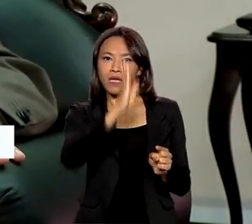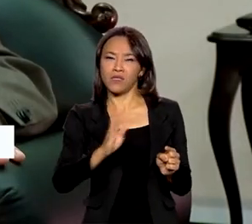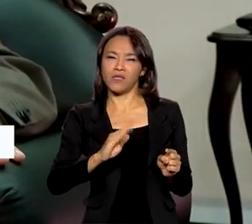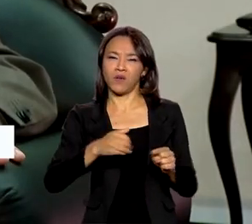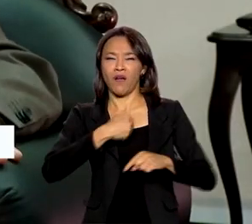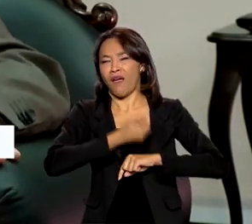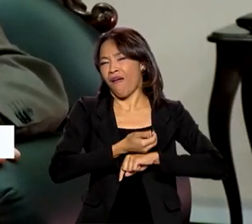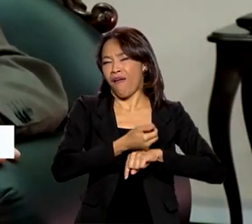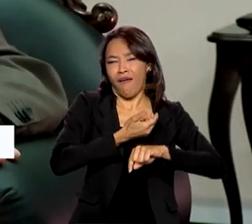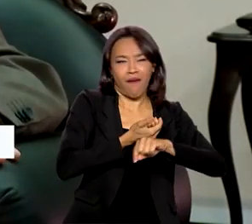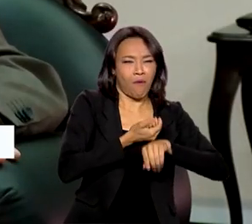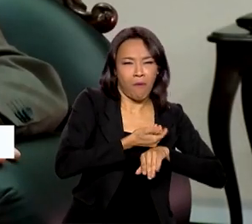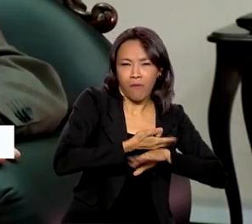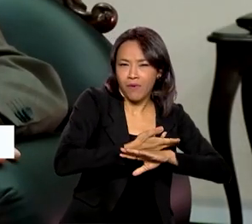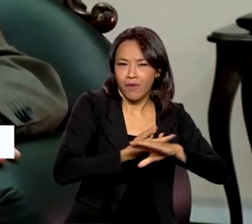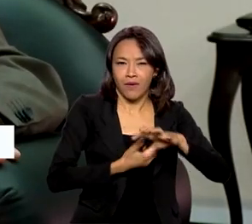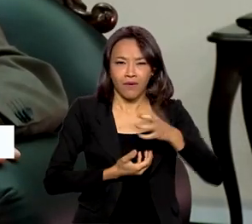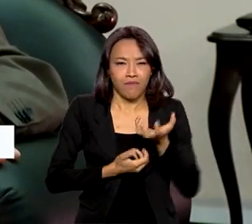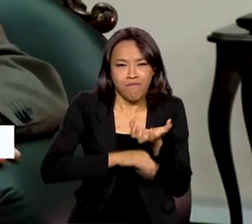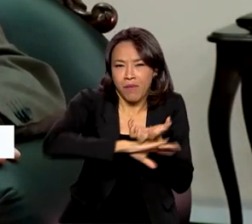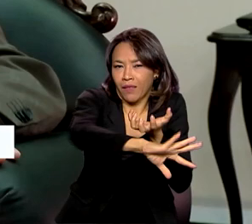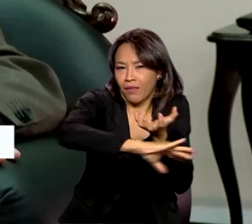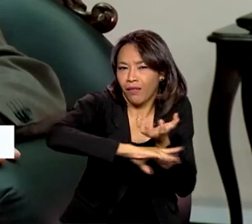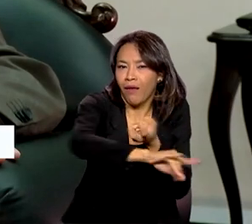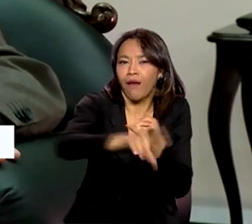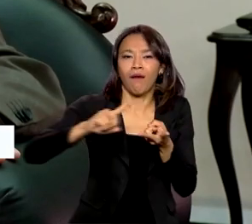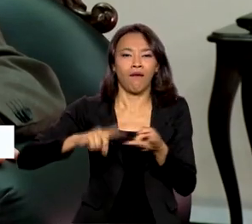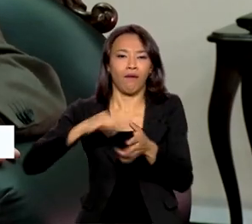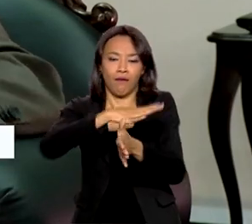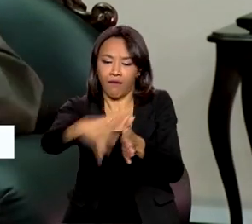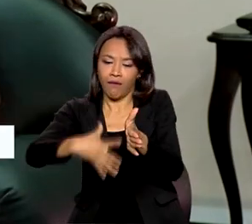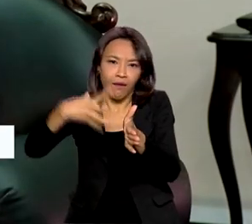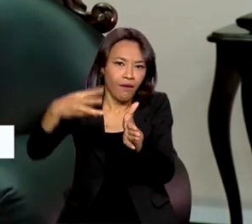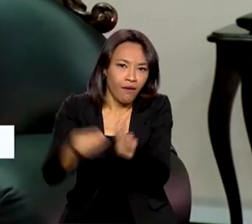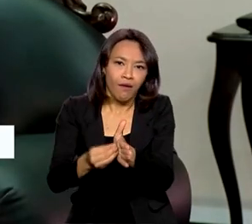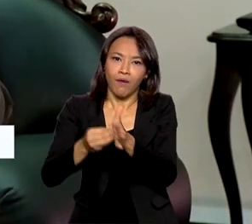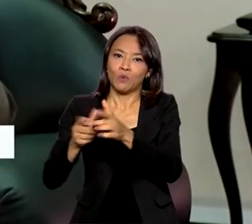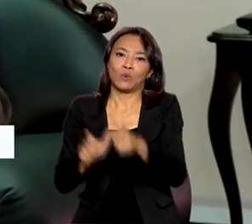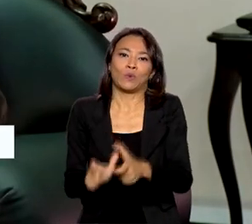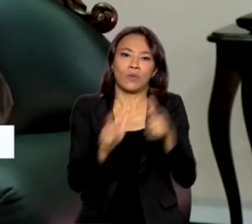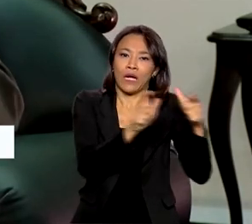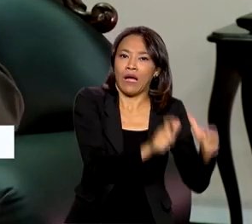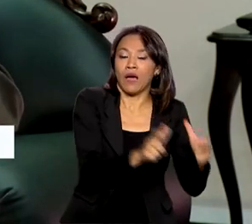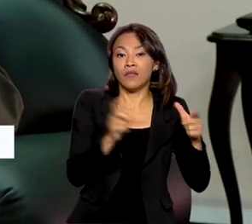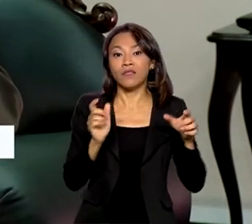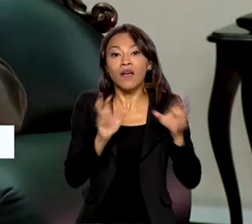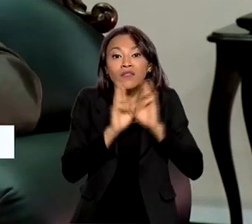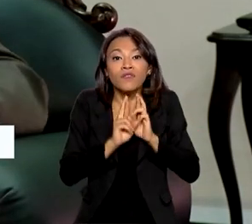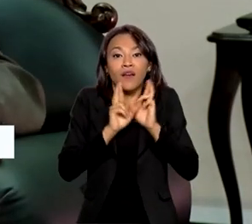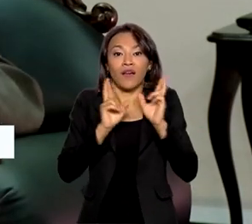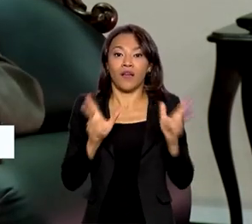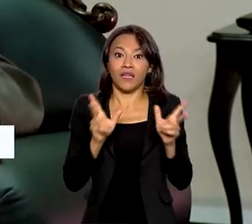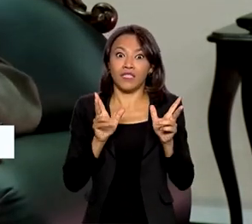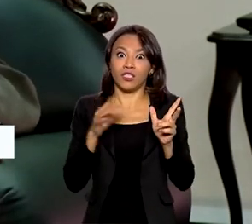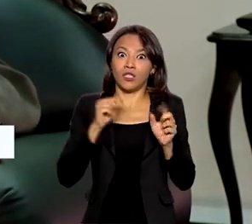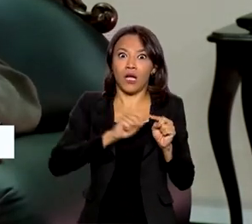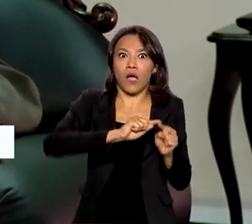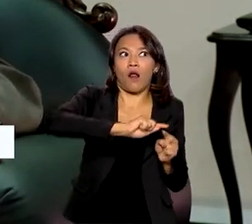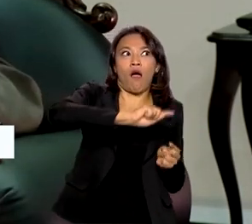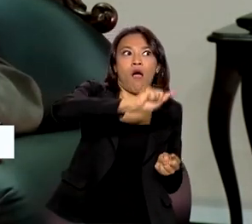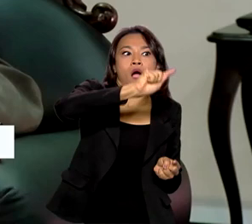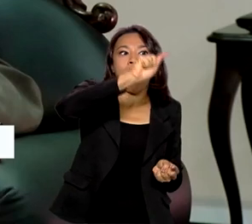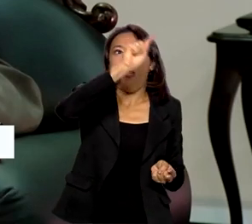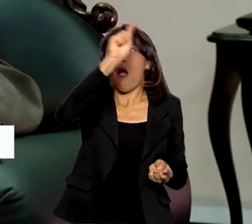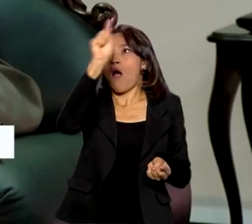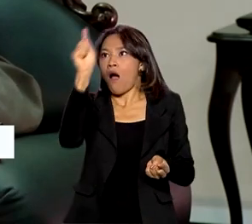Pantanal EA Tríplice Fronteira Paraguai enfim temos uma realidade muito muito diferenciada ao longo de uma fronteira muito